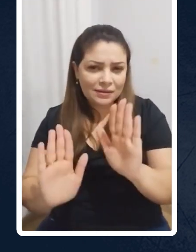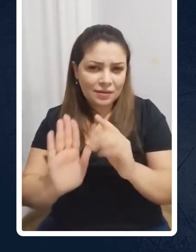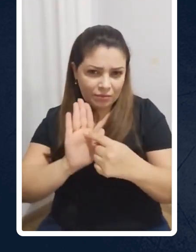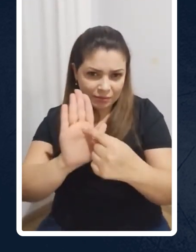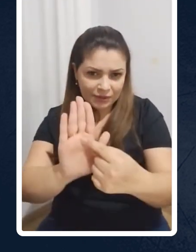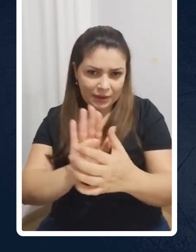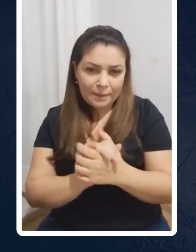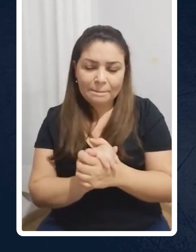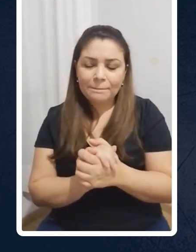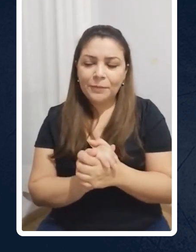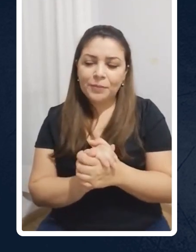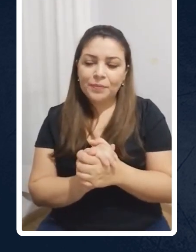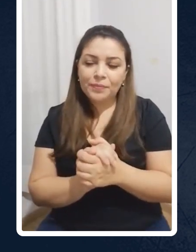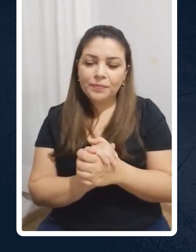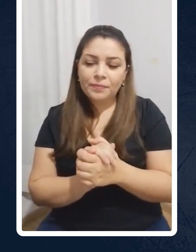temos um ano na Alemanha.